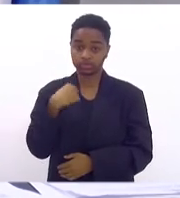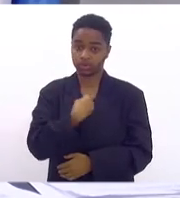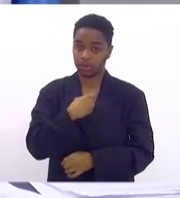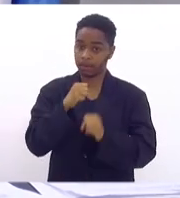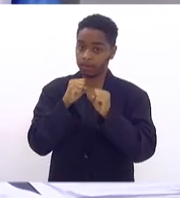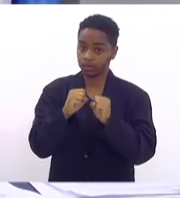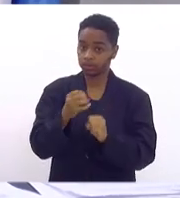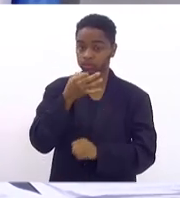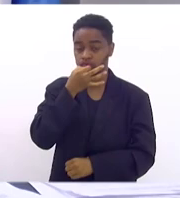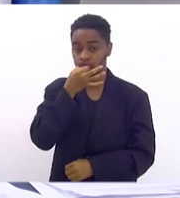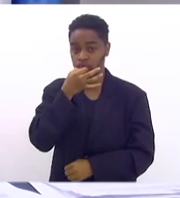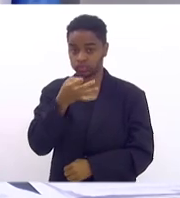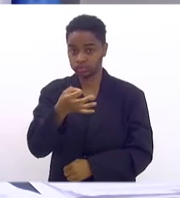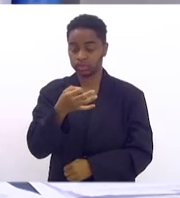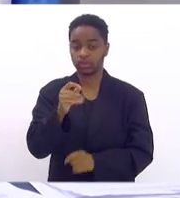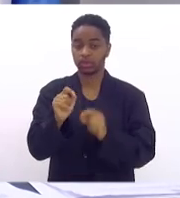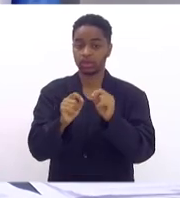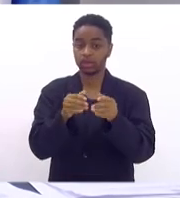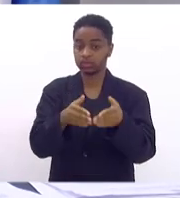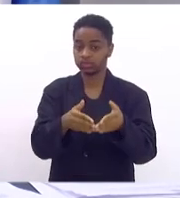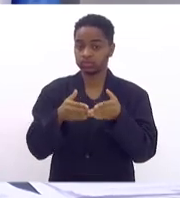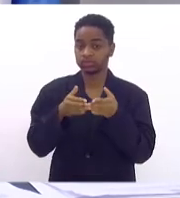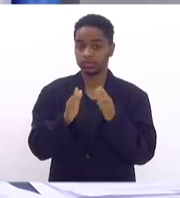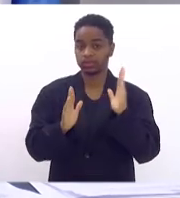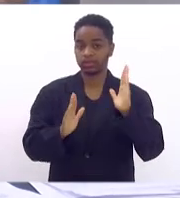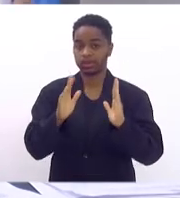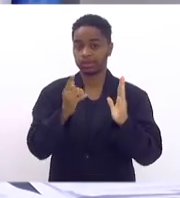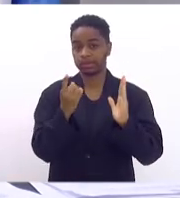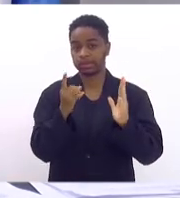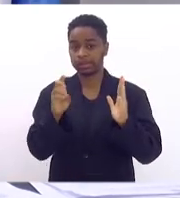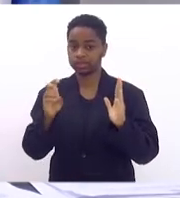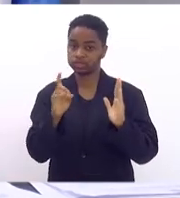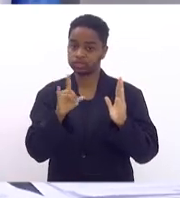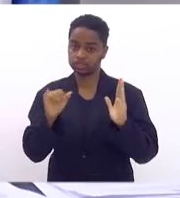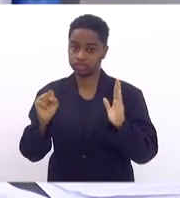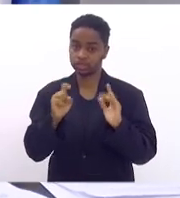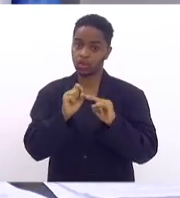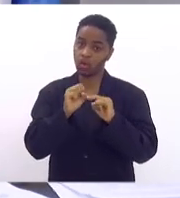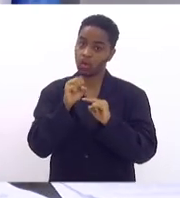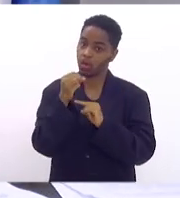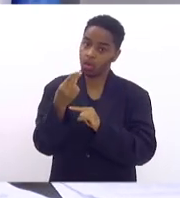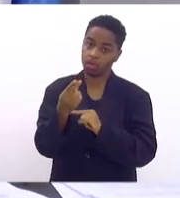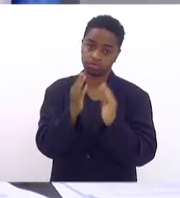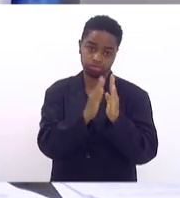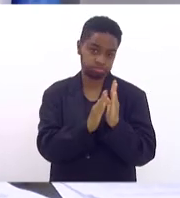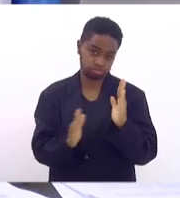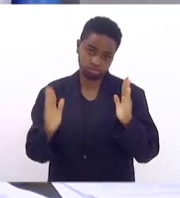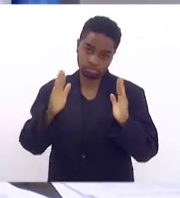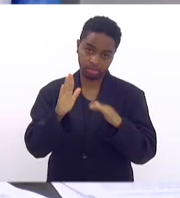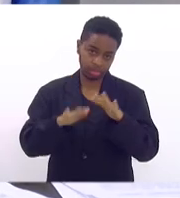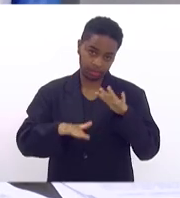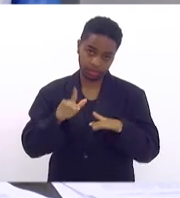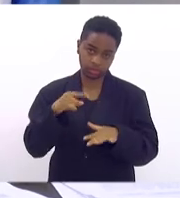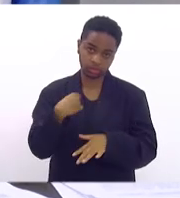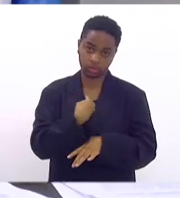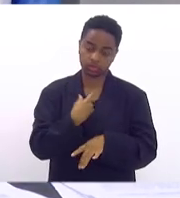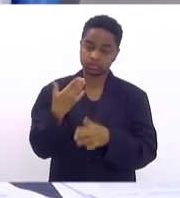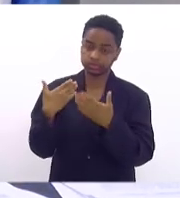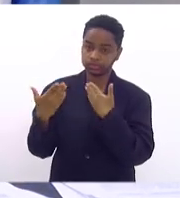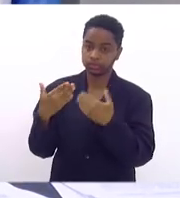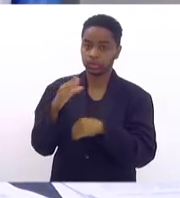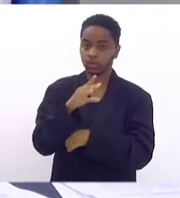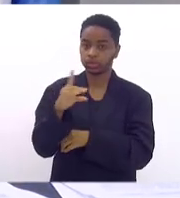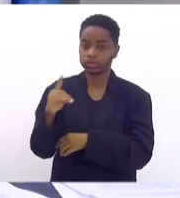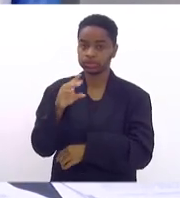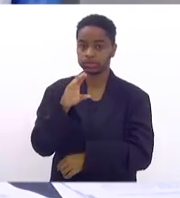aqui a suspensão por 15 dias ou mais. A gente vai ver aqui com a coordenação da CPI